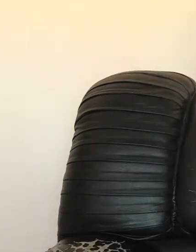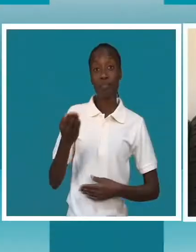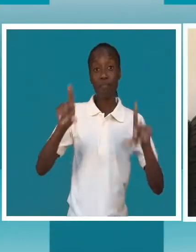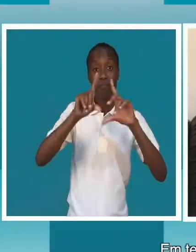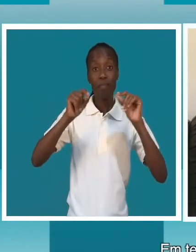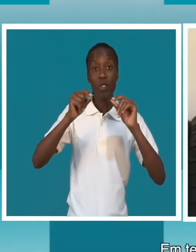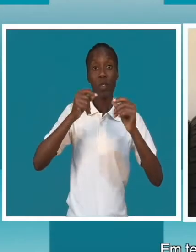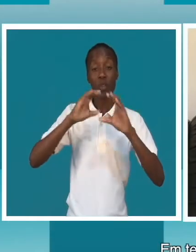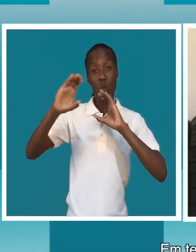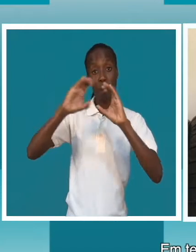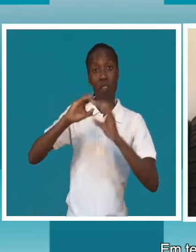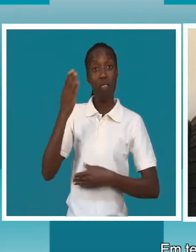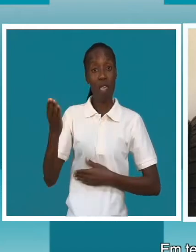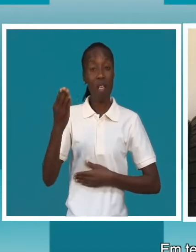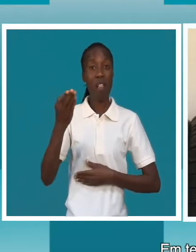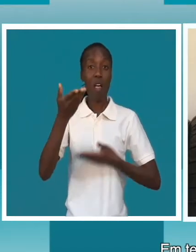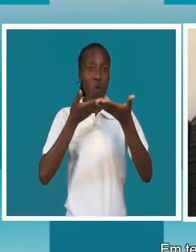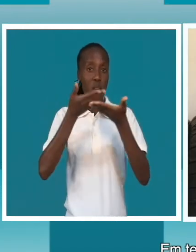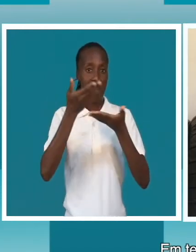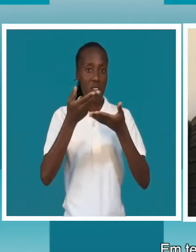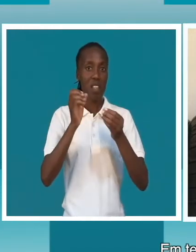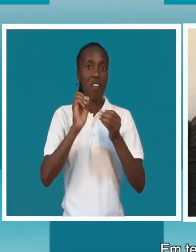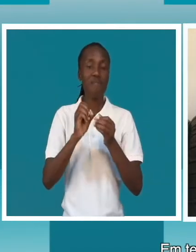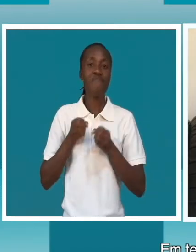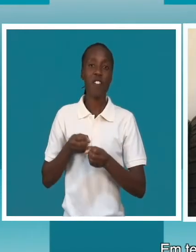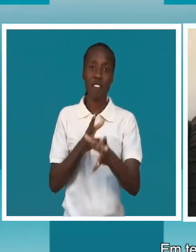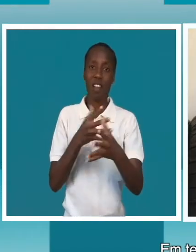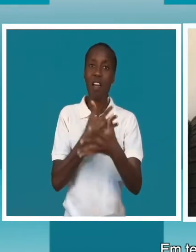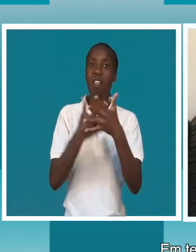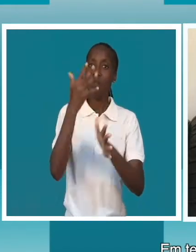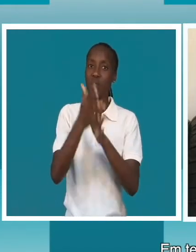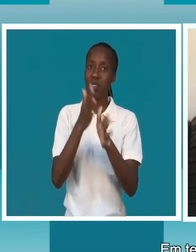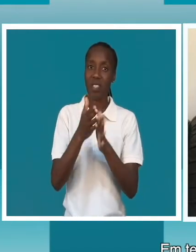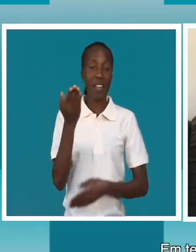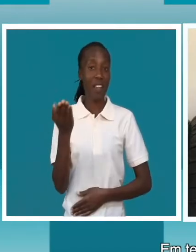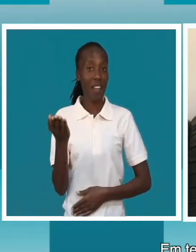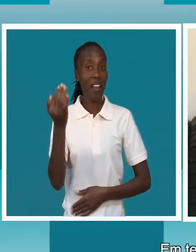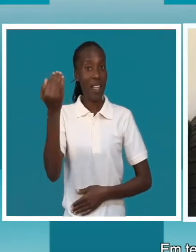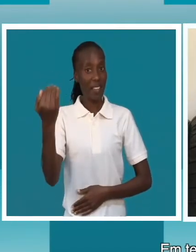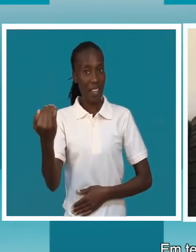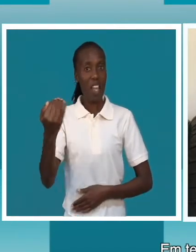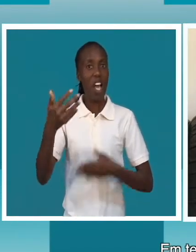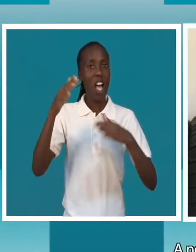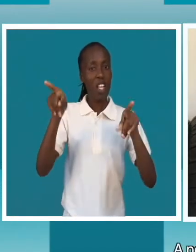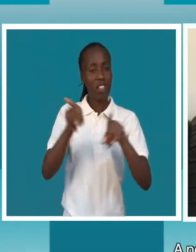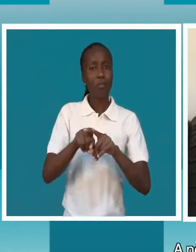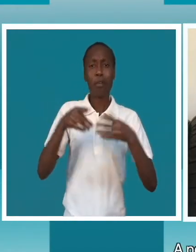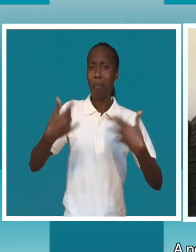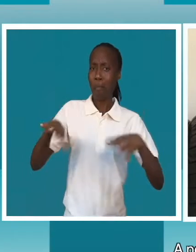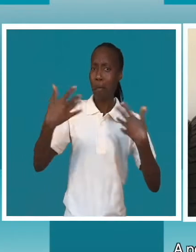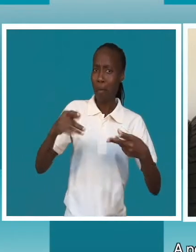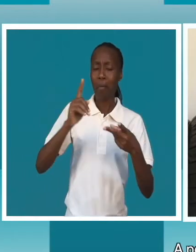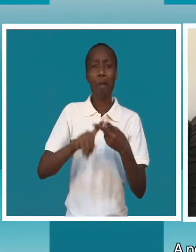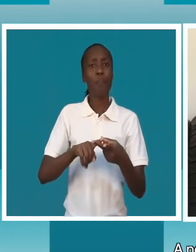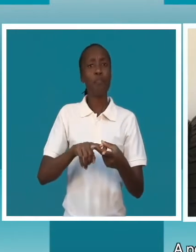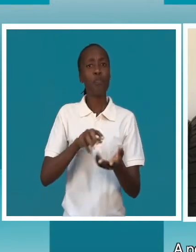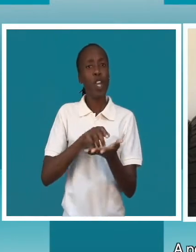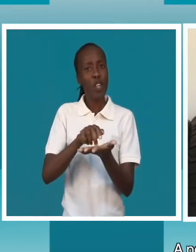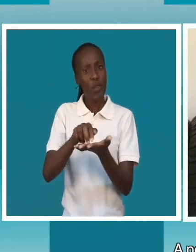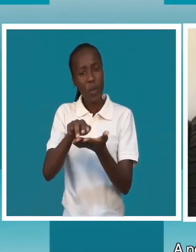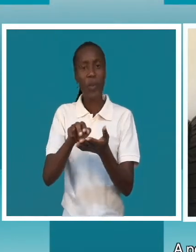em termos de comunicação ela conversa com elas falando atrás de sinais a pequenina que até brinca com